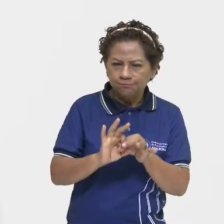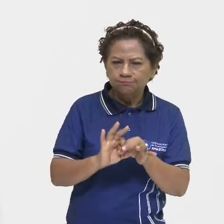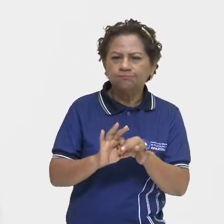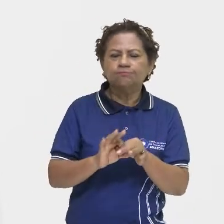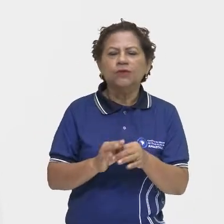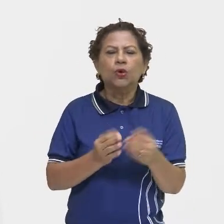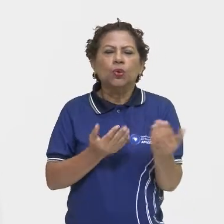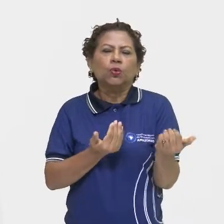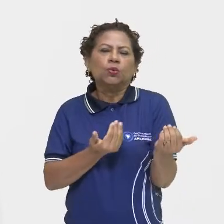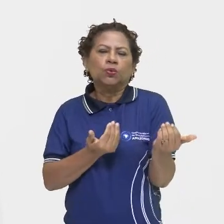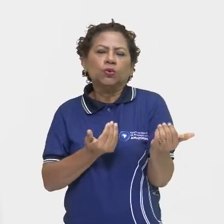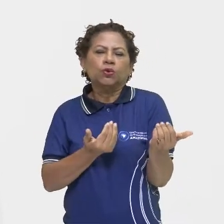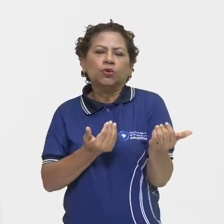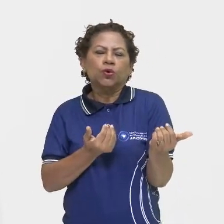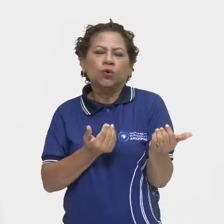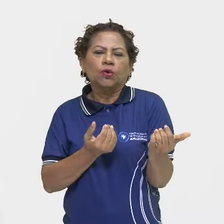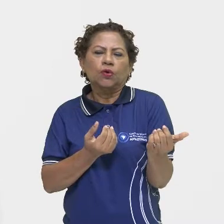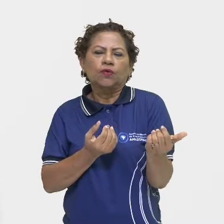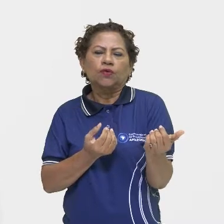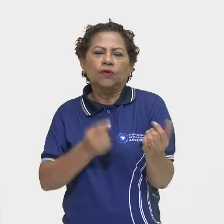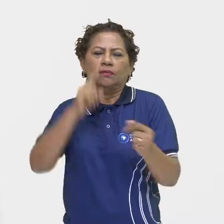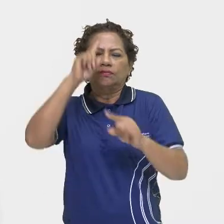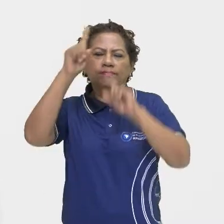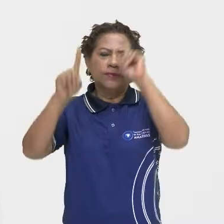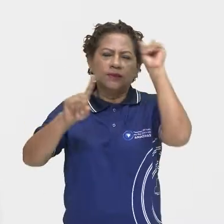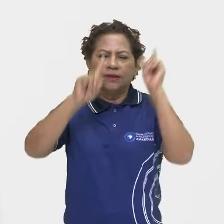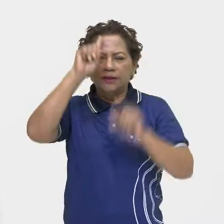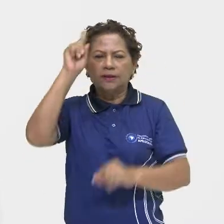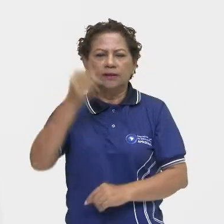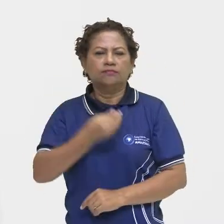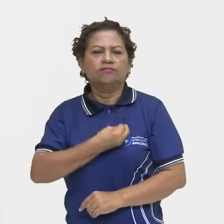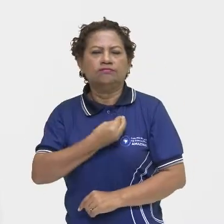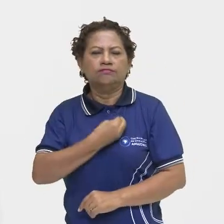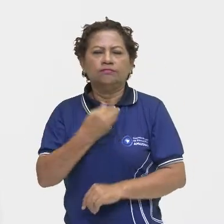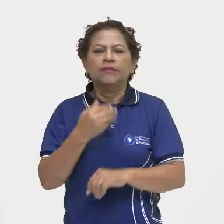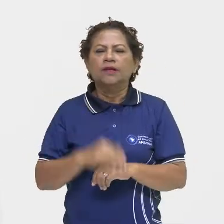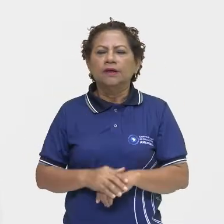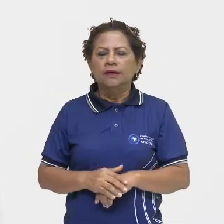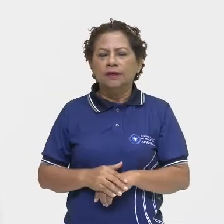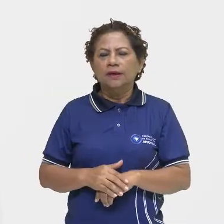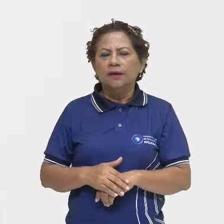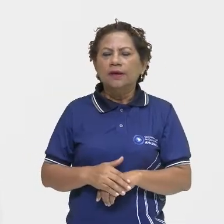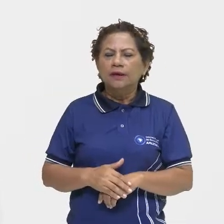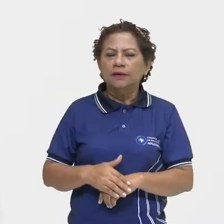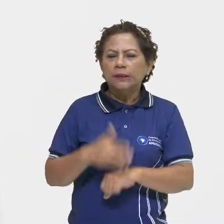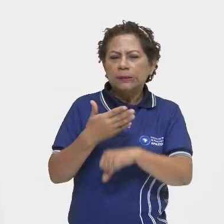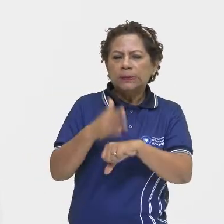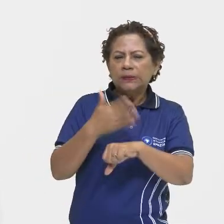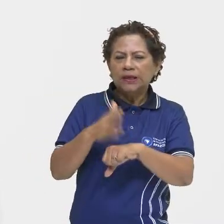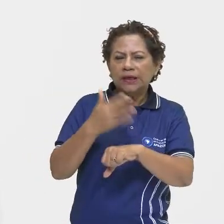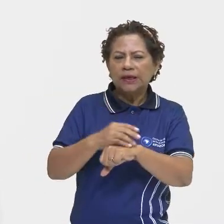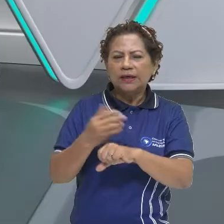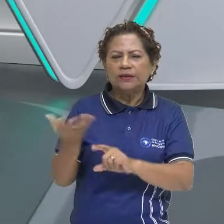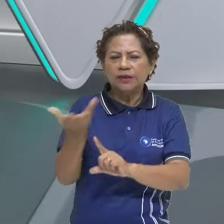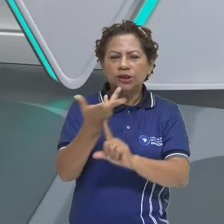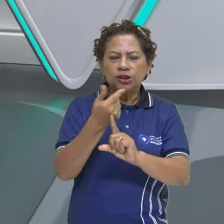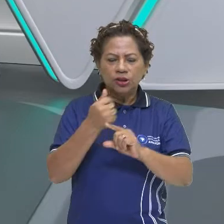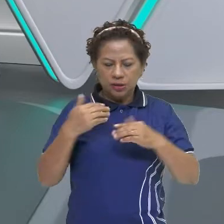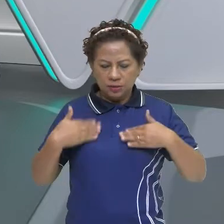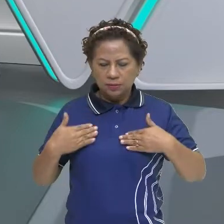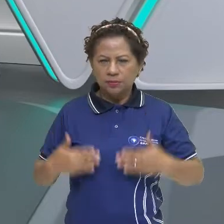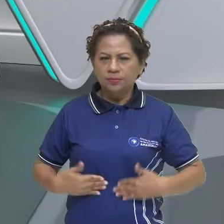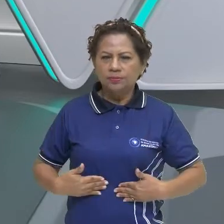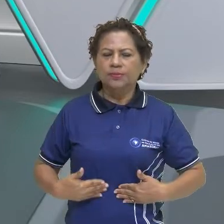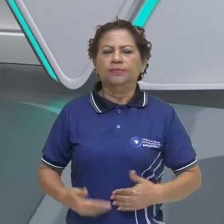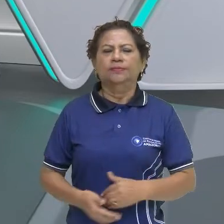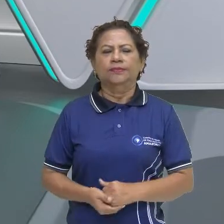das juventudes na elaboração, criação e vivência de práticas artísticas e corporais significativas. Então,